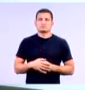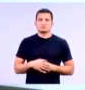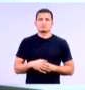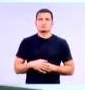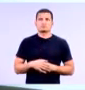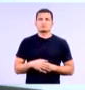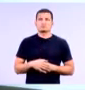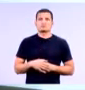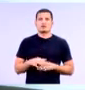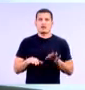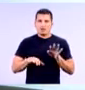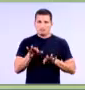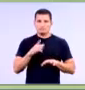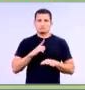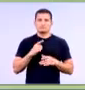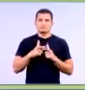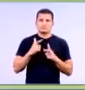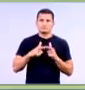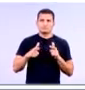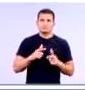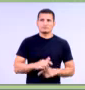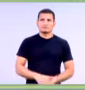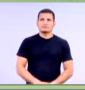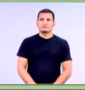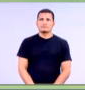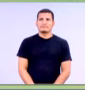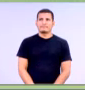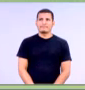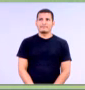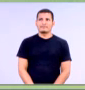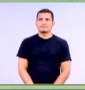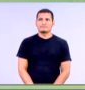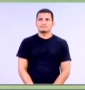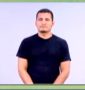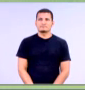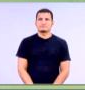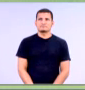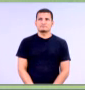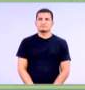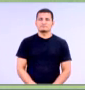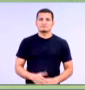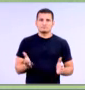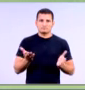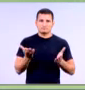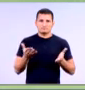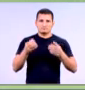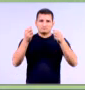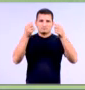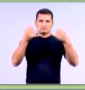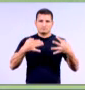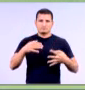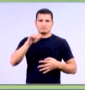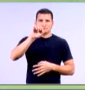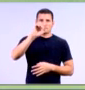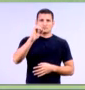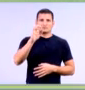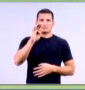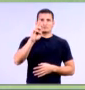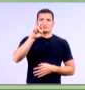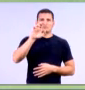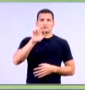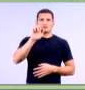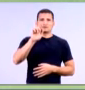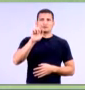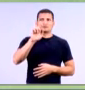funcional, né? Às vezes dá uns problemas. Bem, gente, agora nós vamos falar da sobrecarga de métodos,